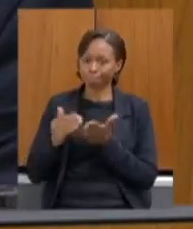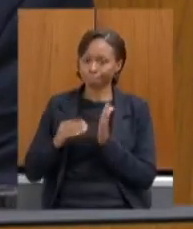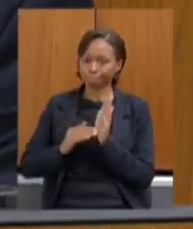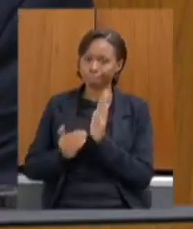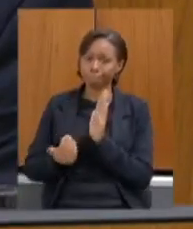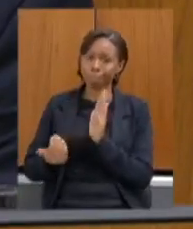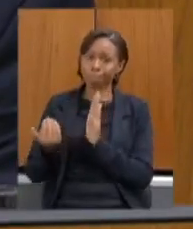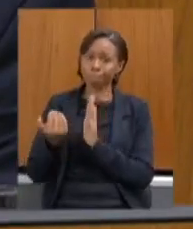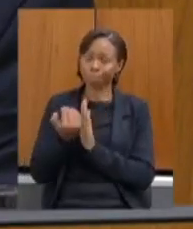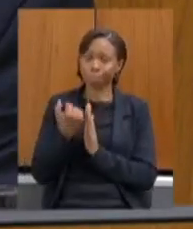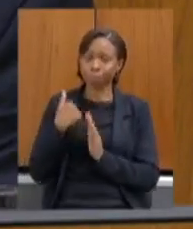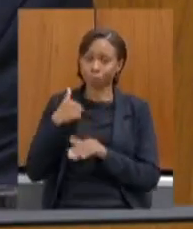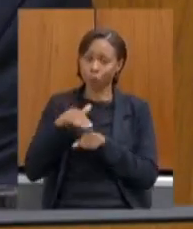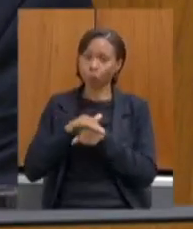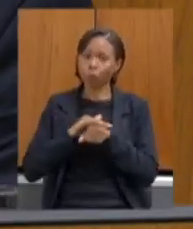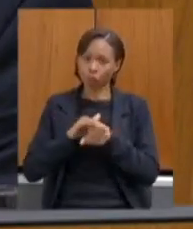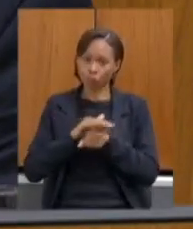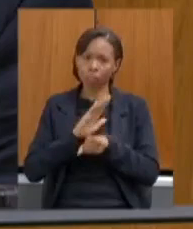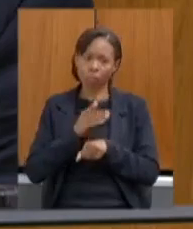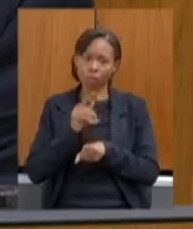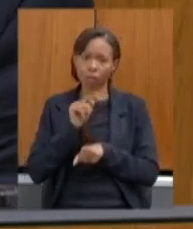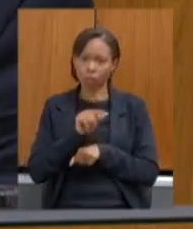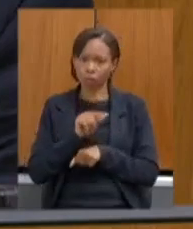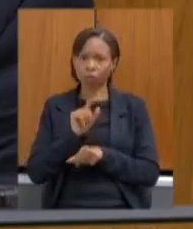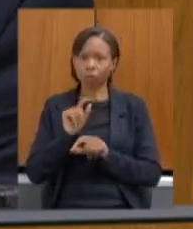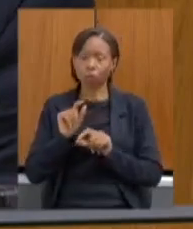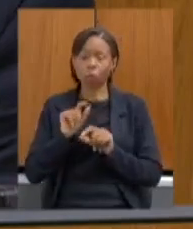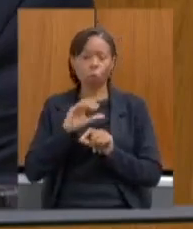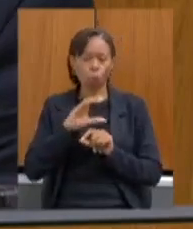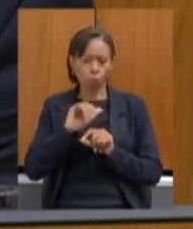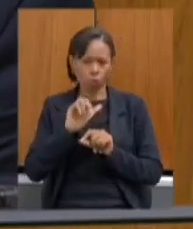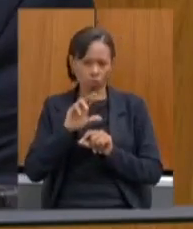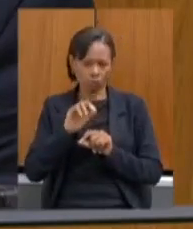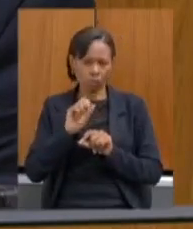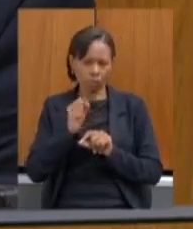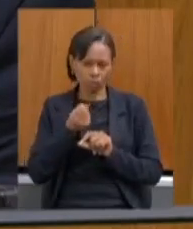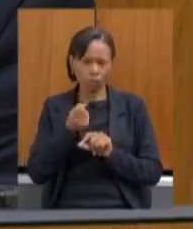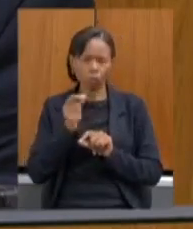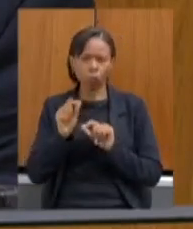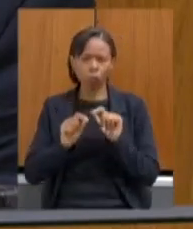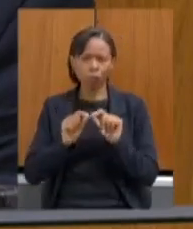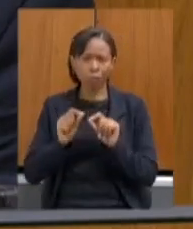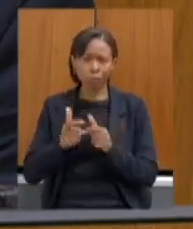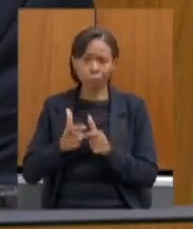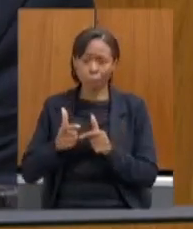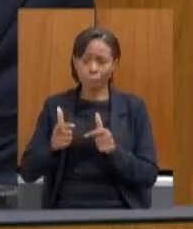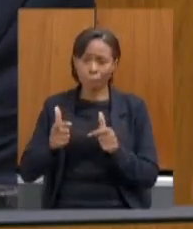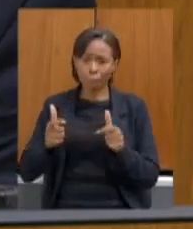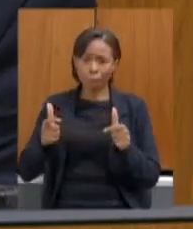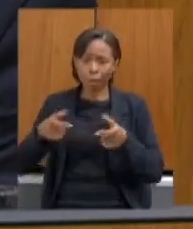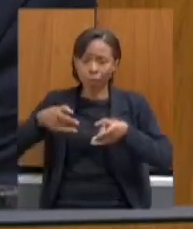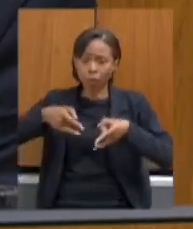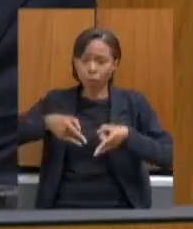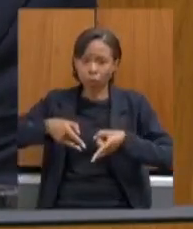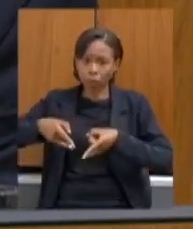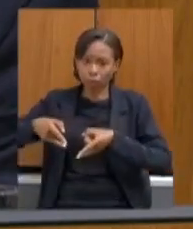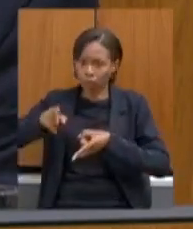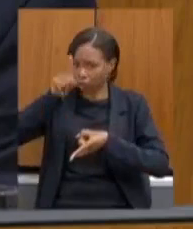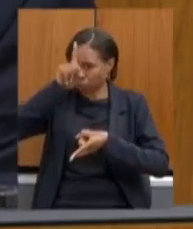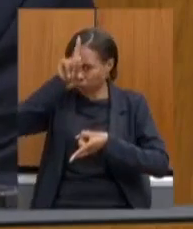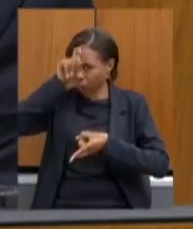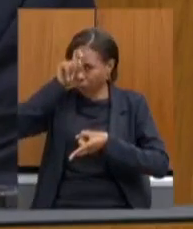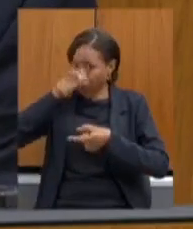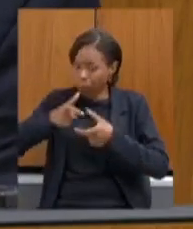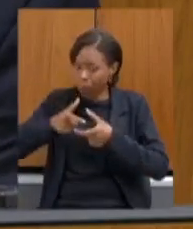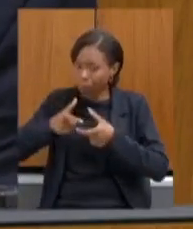Eduardo, para que possa aumentar o número de eleitos da nossa cidade, que o Estado possa bancar isso, porque, realmente,